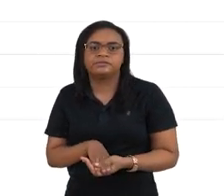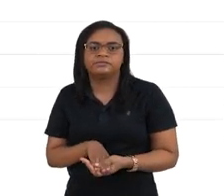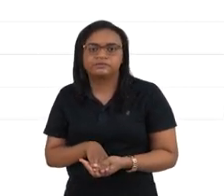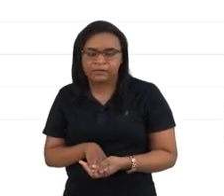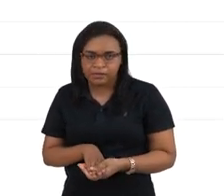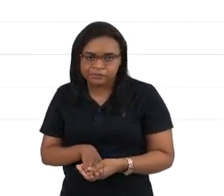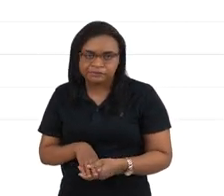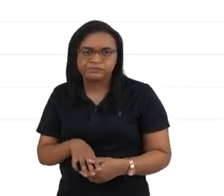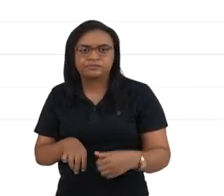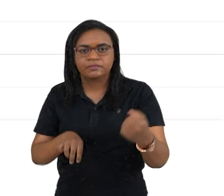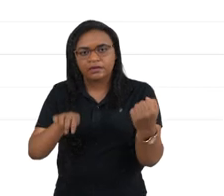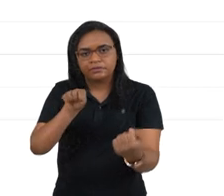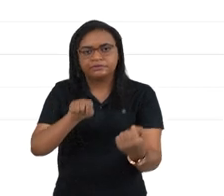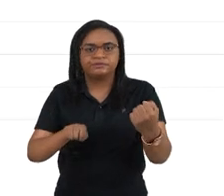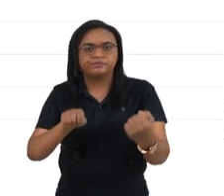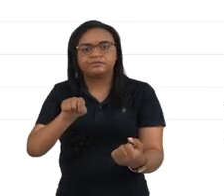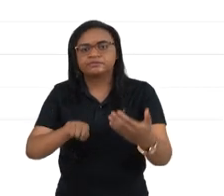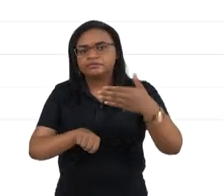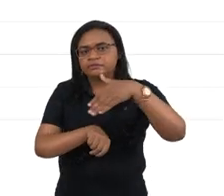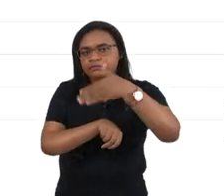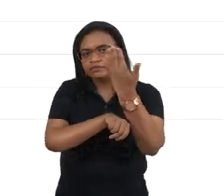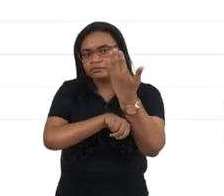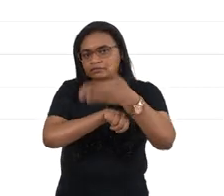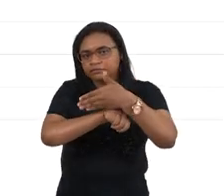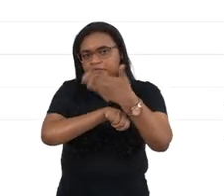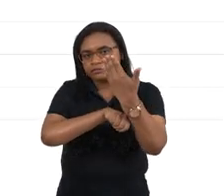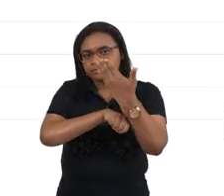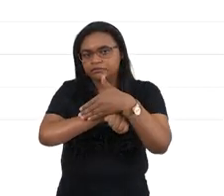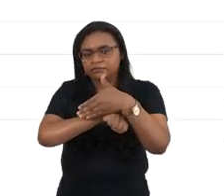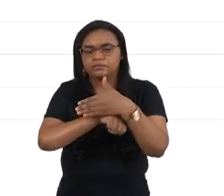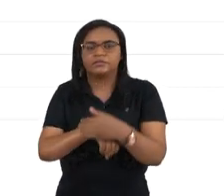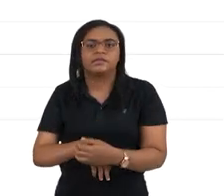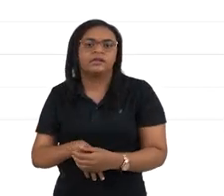uma frota de 25 táxis, então, ó, quantidade de táxis.